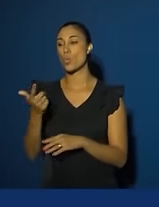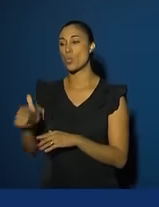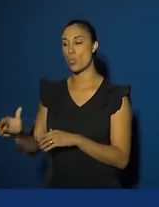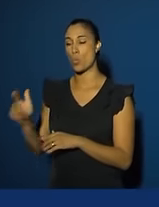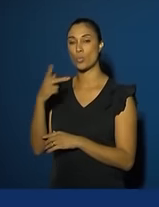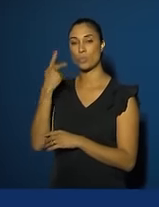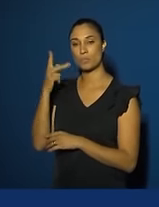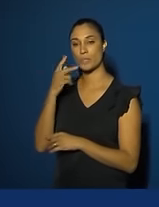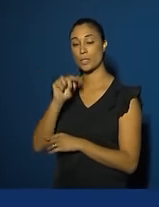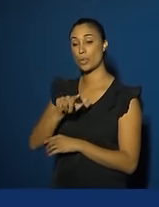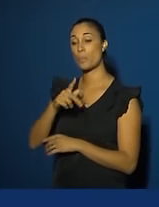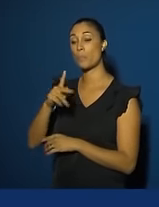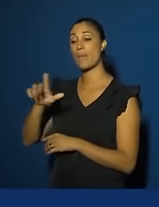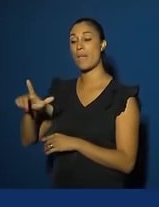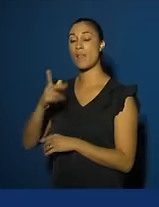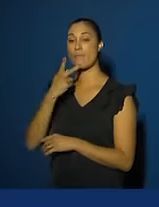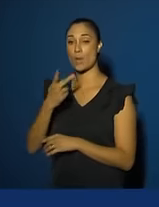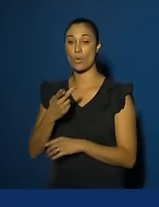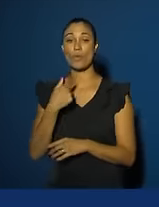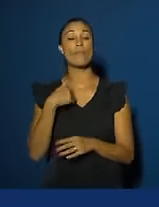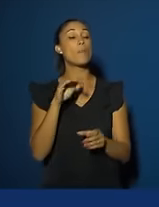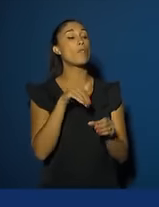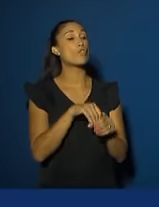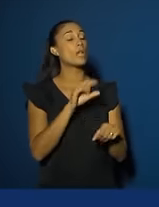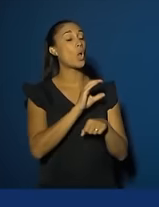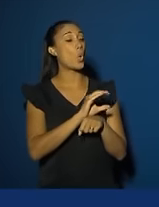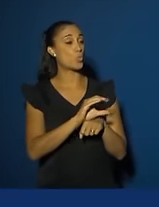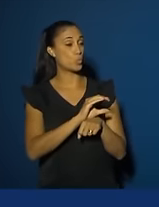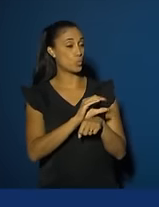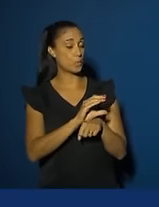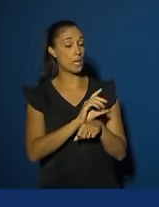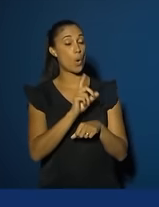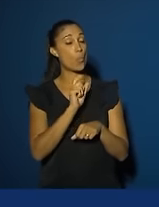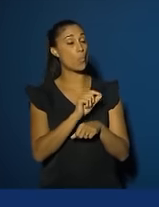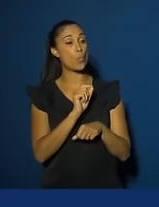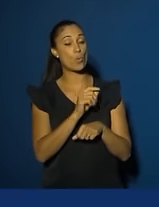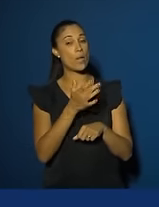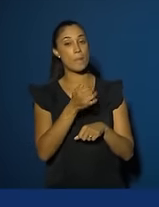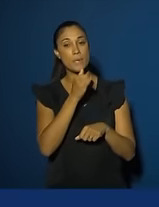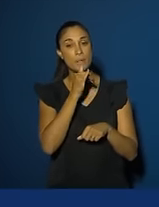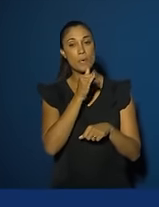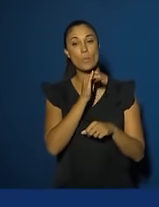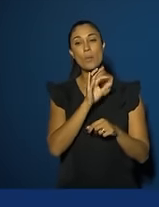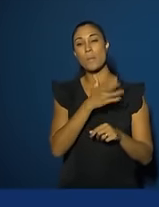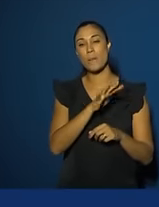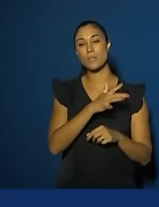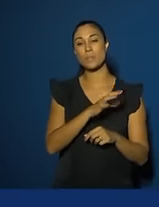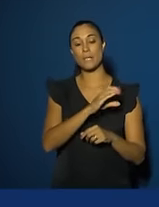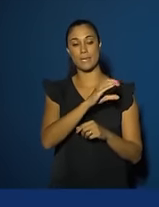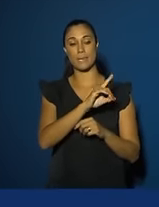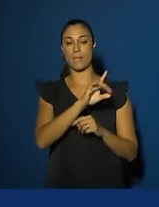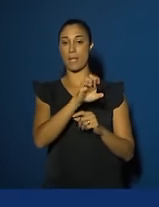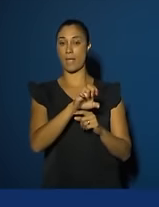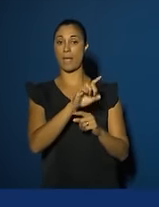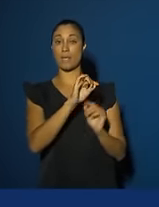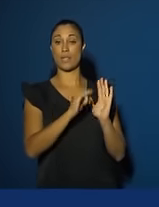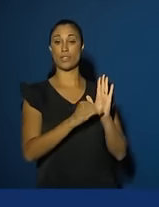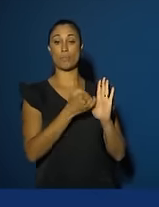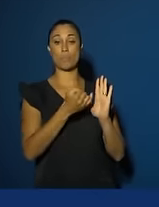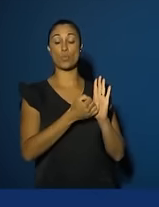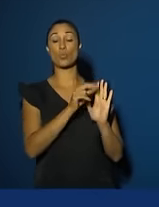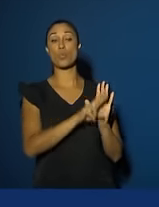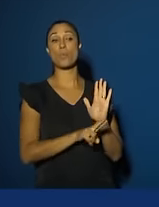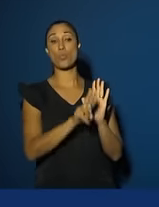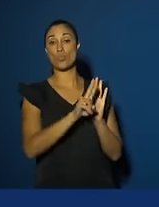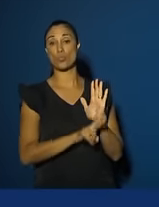do do do pl falou assim vamos botar na Constituição o alíquota média da ocde de imposto sobre